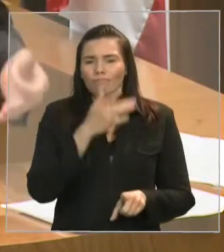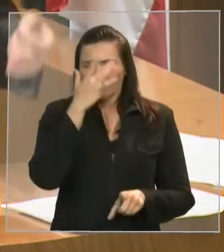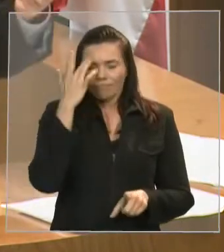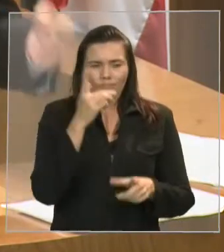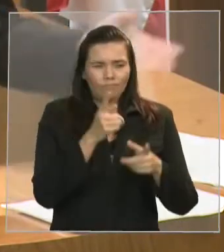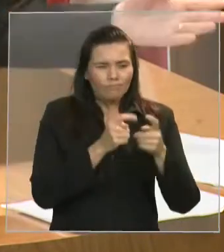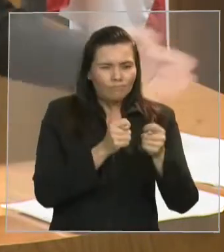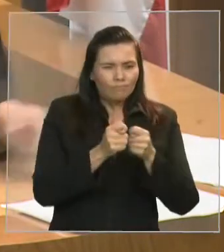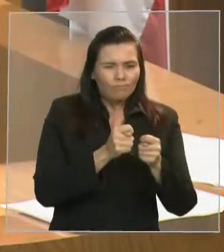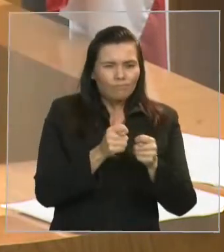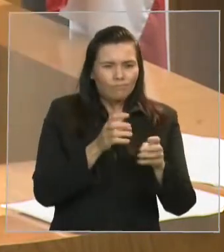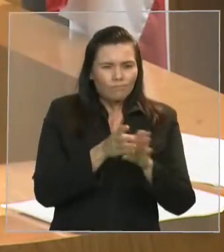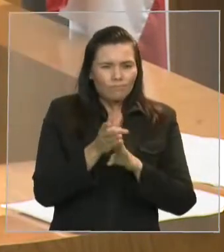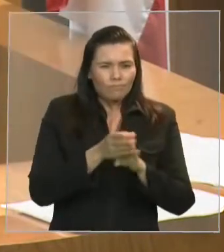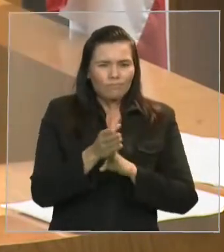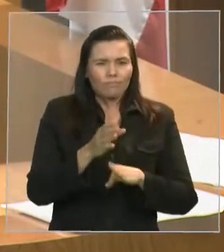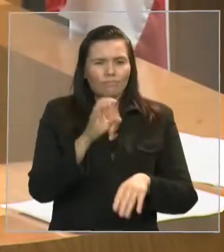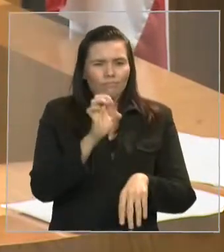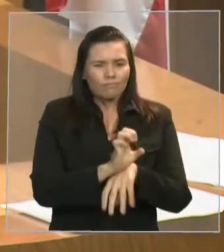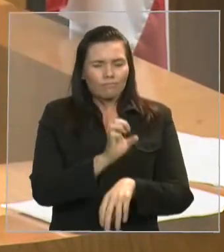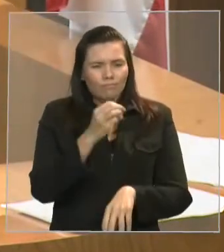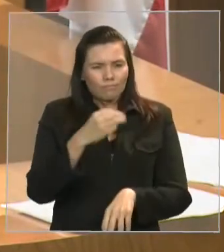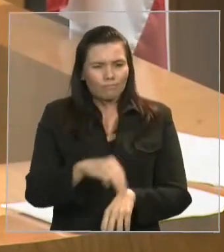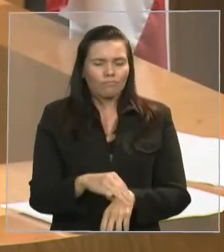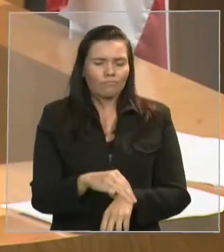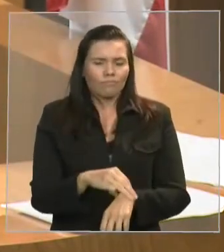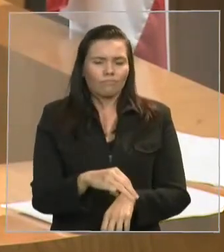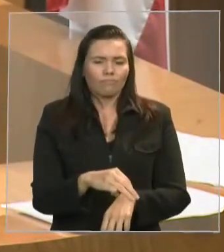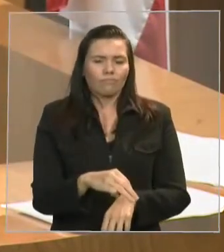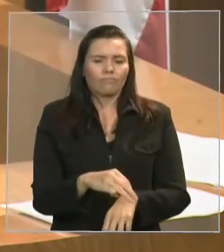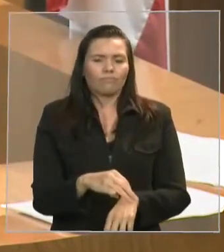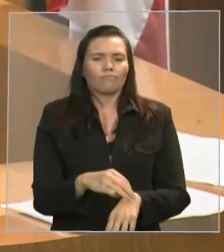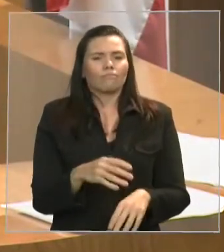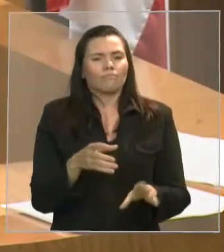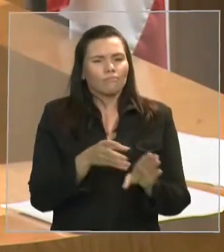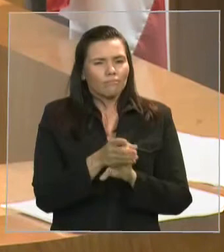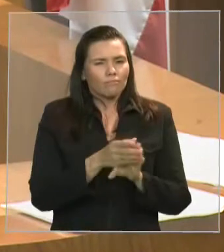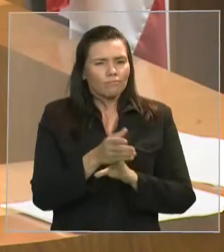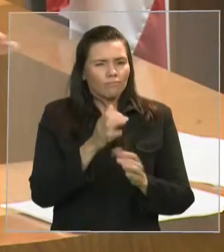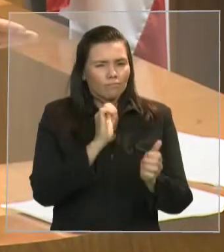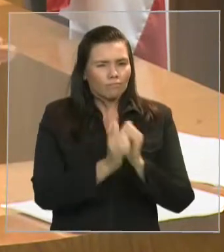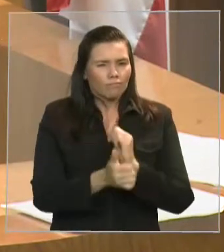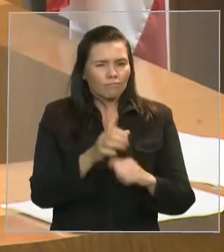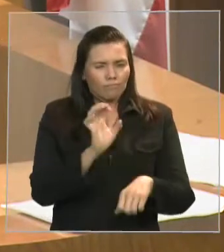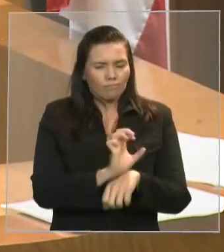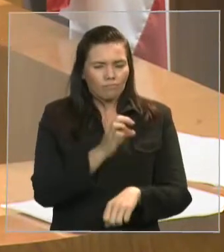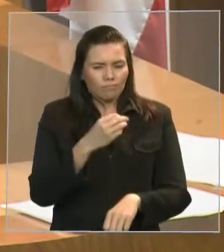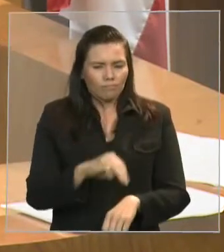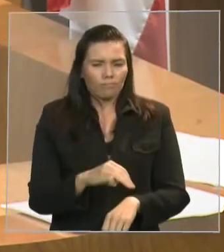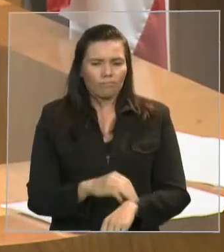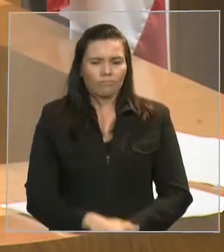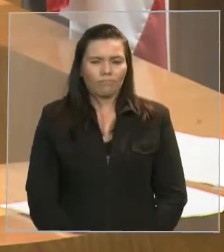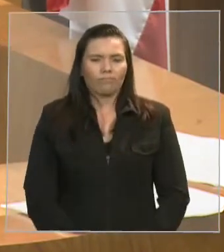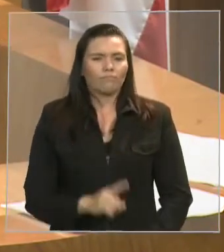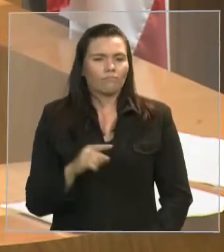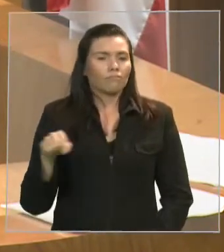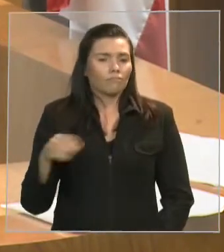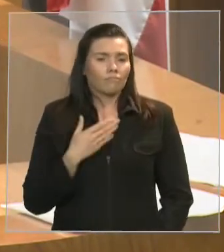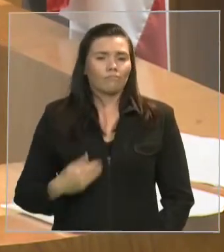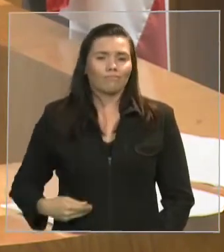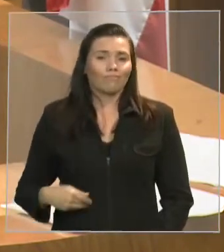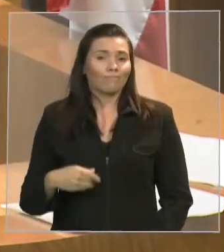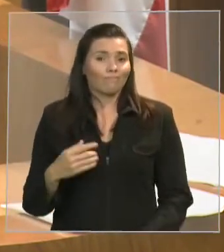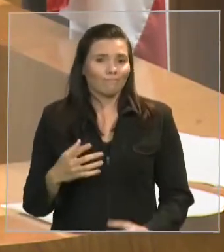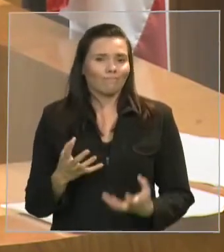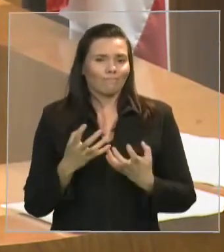o Conselho Estadual de Esporte. E é por isso que a primeira facada que ele dá com a medida